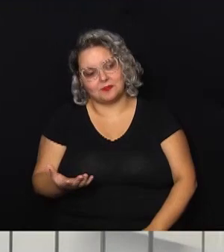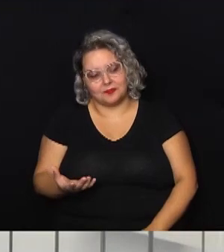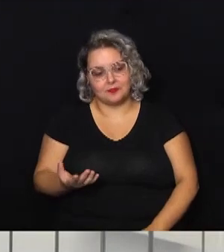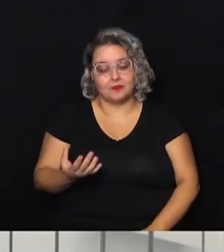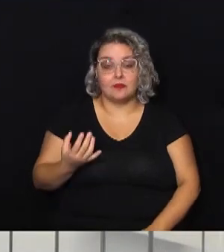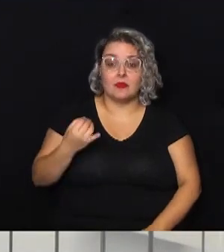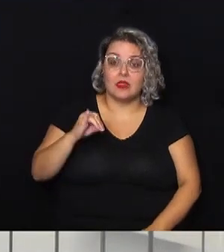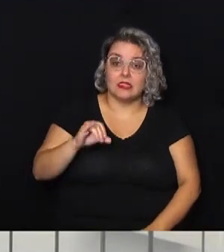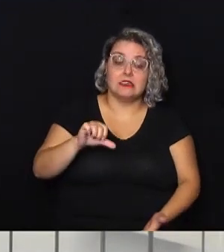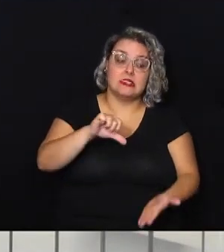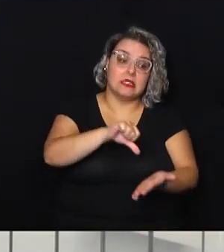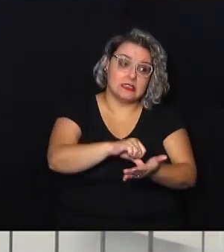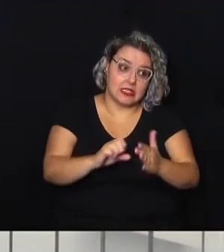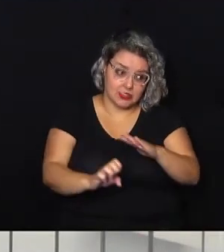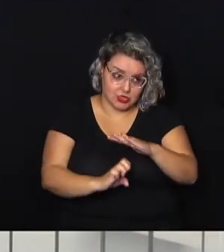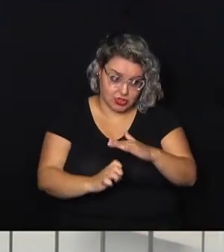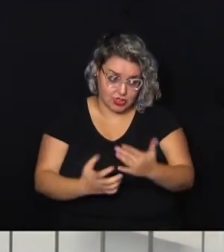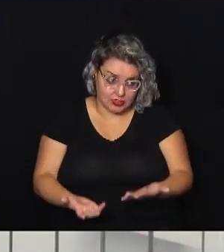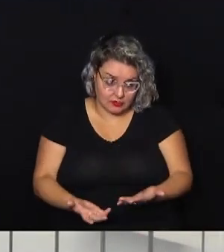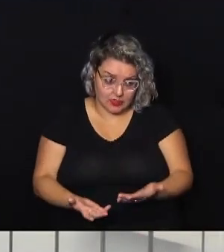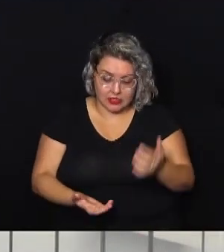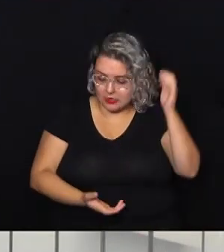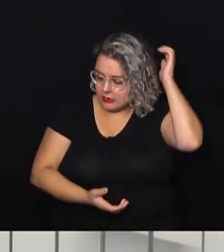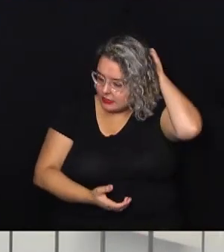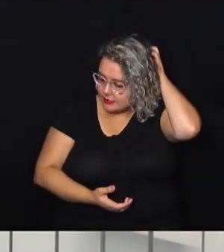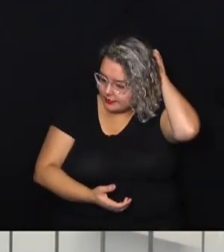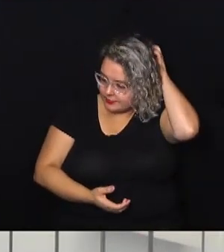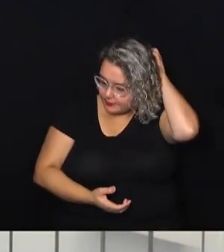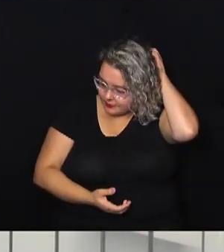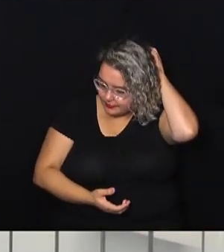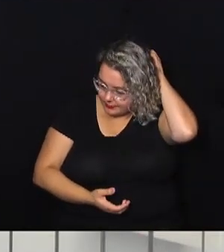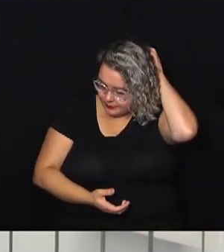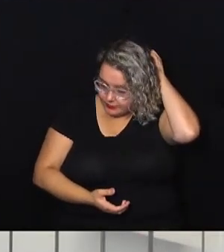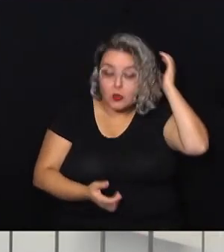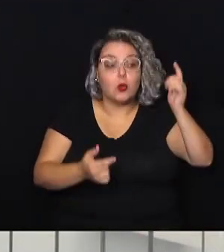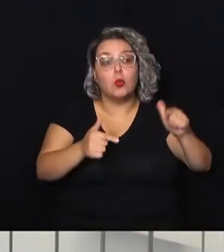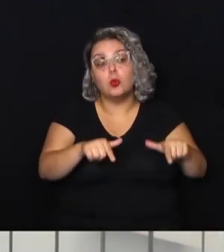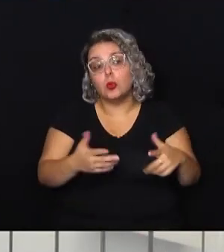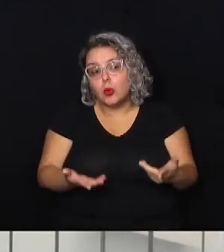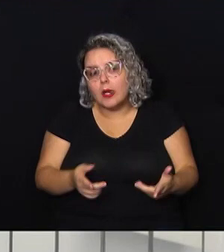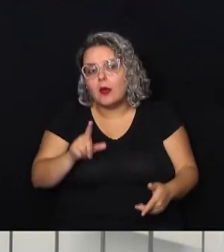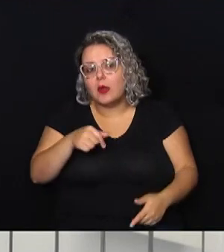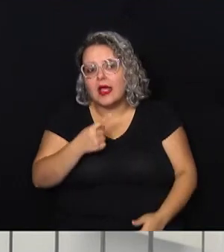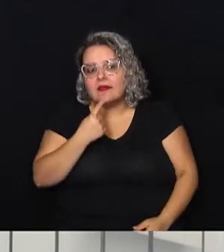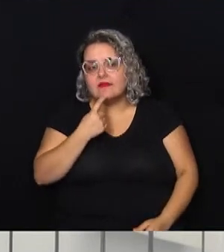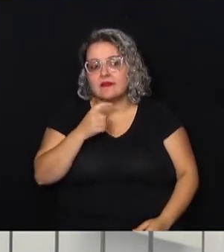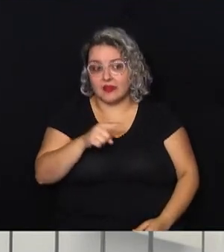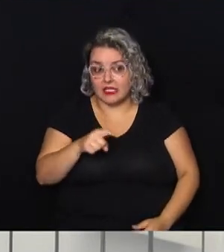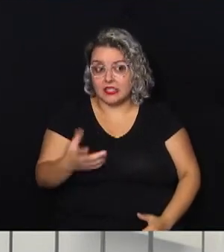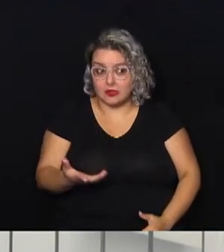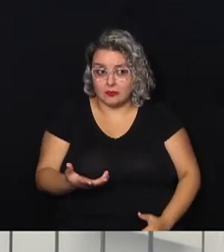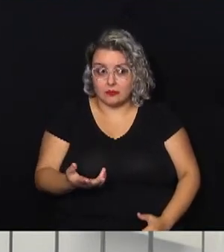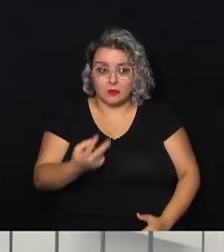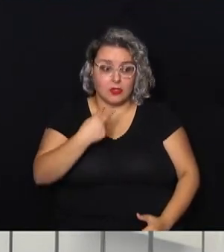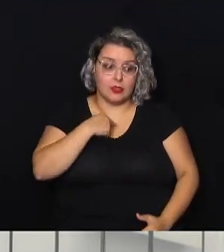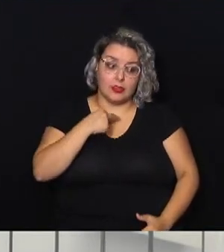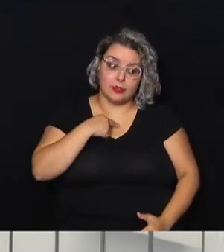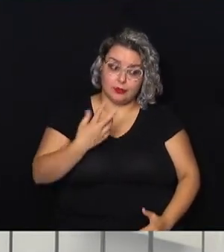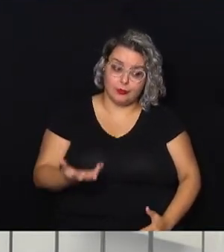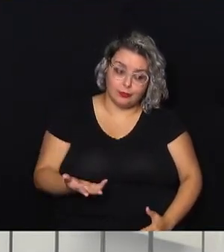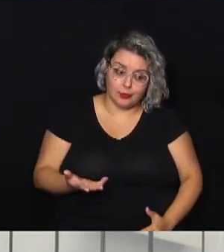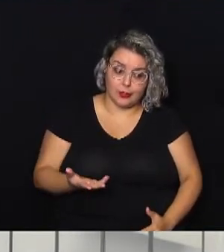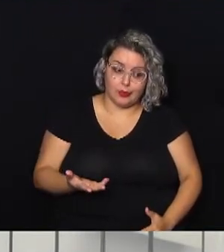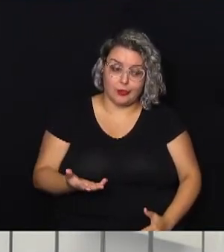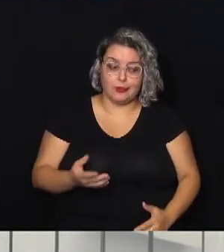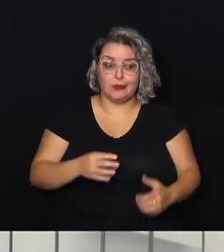sede dessa empresa seja em uma localidade onde é feriado, e aí não pode renunciar à jornada